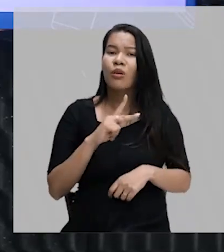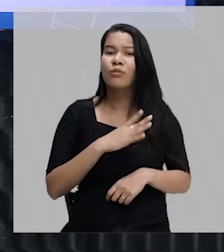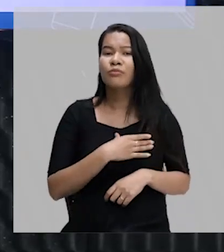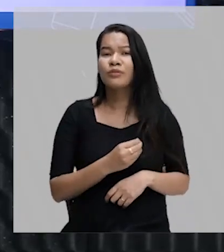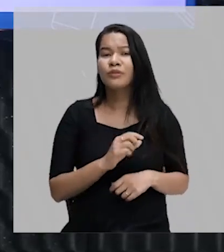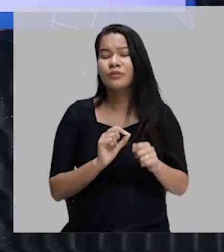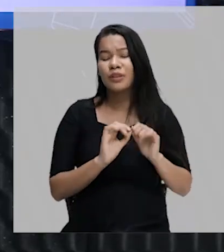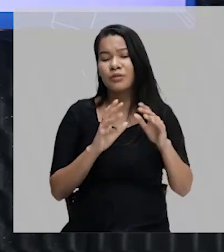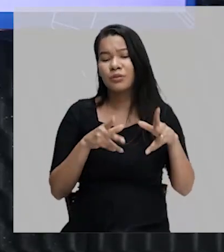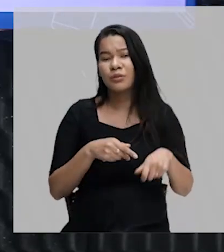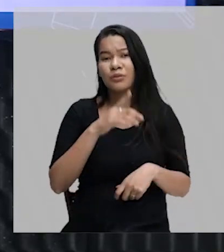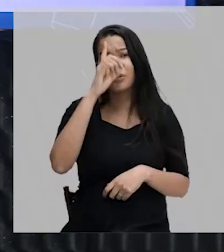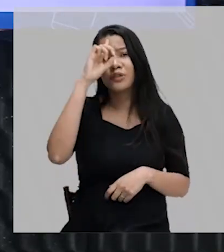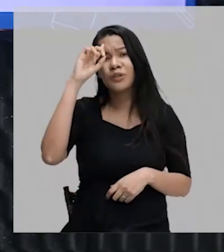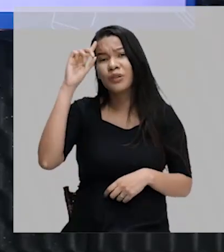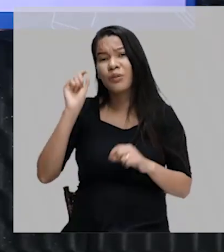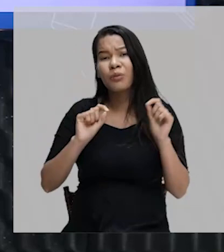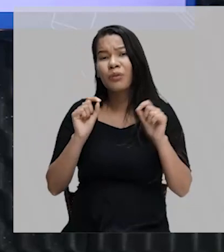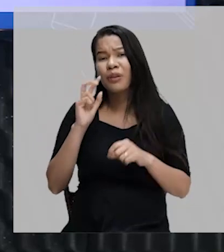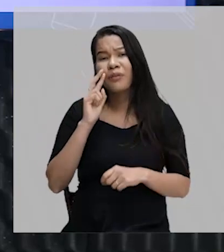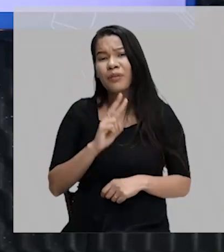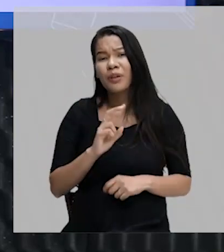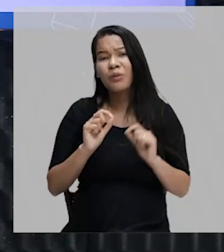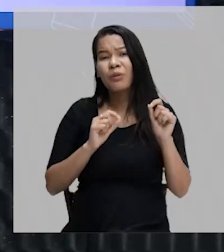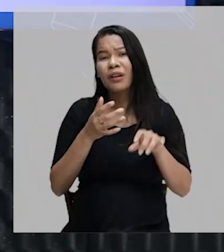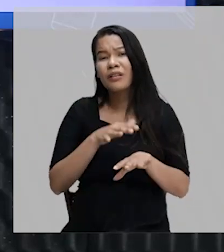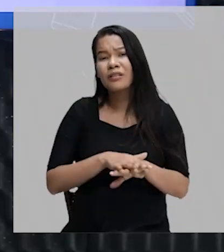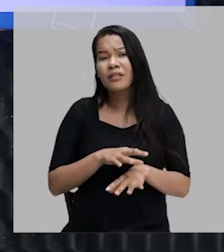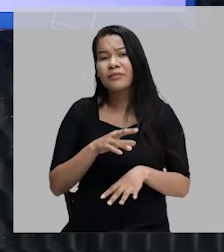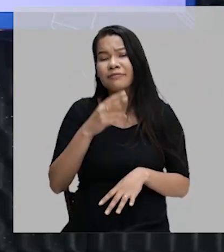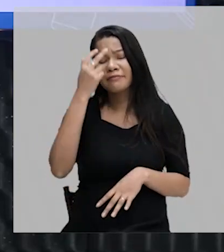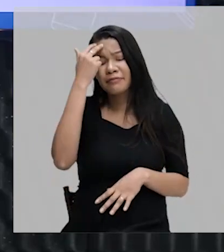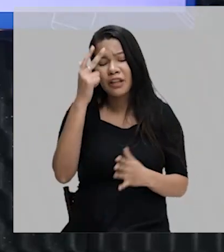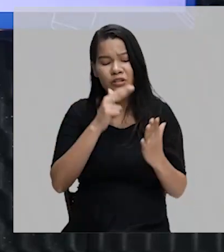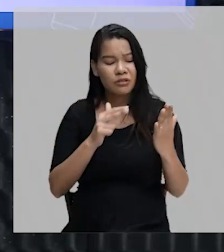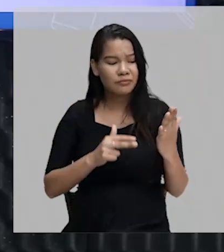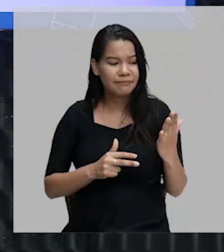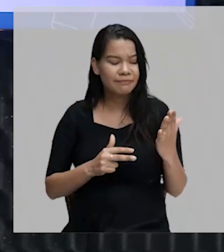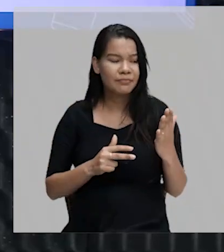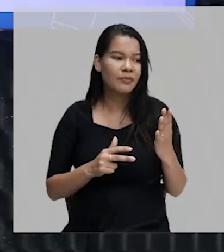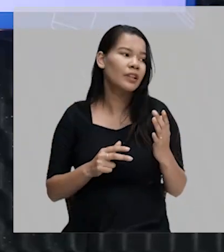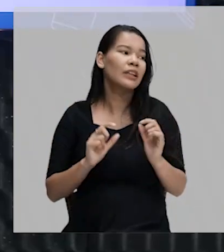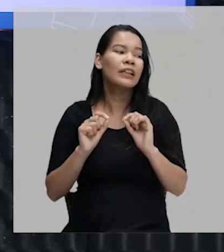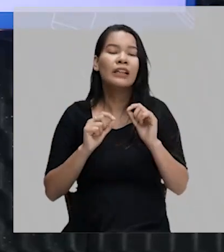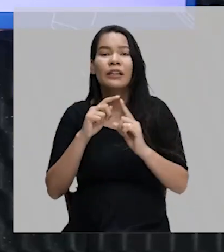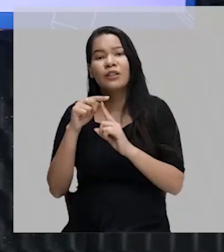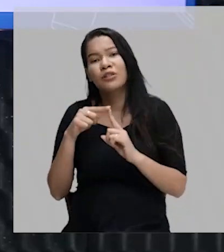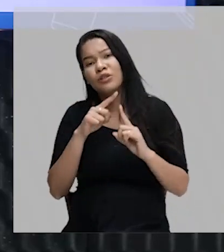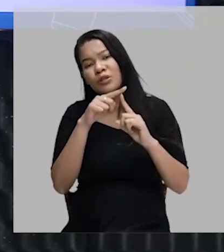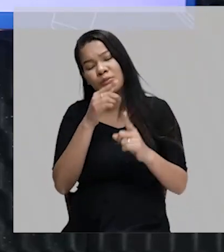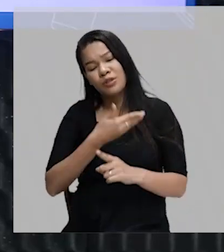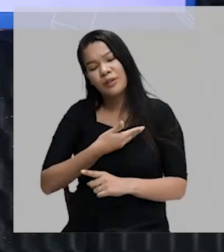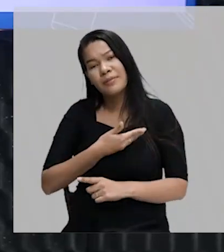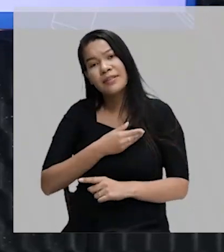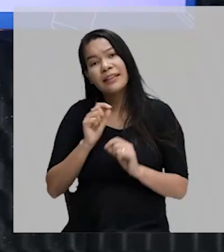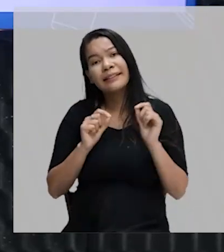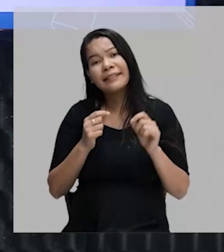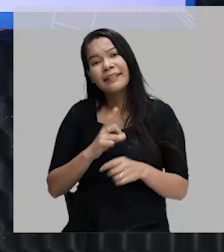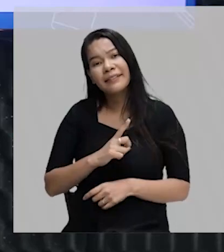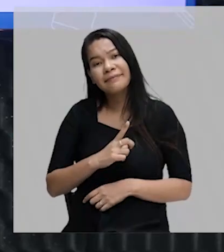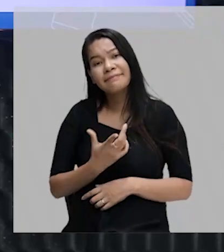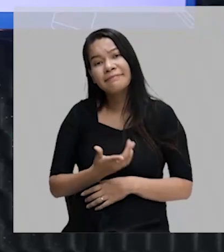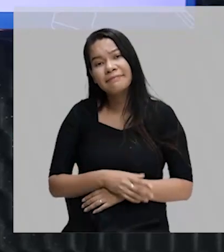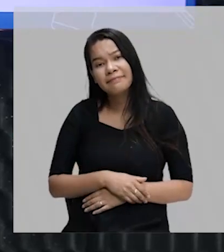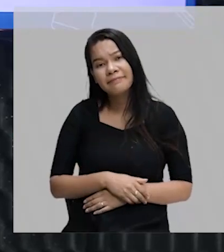filho, o que é que ele está vendo, o que é que ele está acessando, vá no histórico, que tipo de amizades que ele tem.